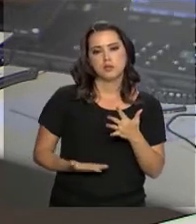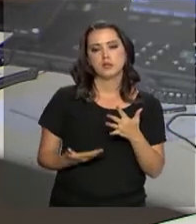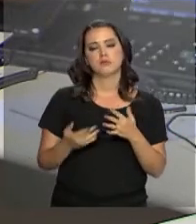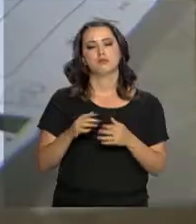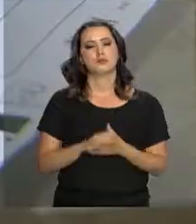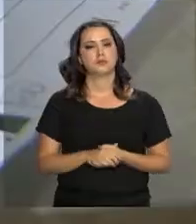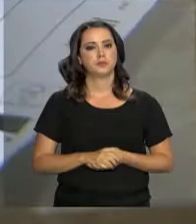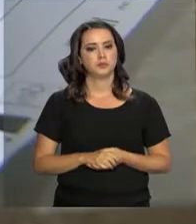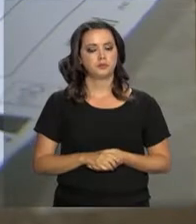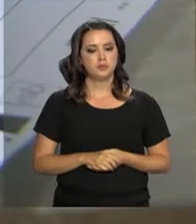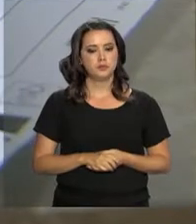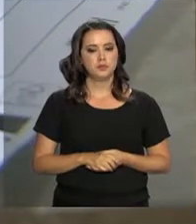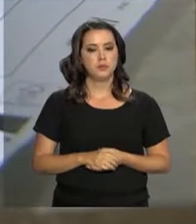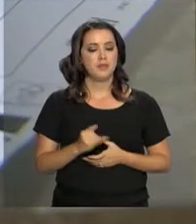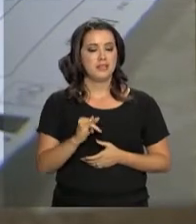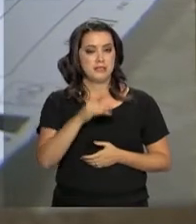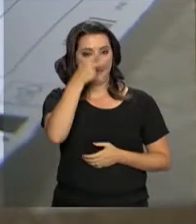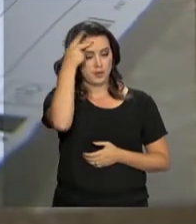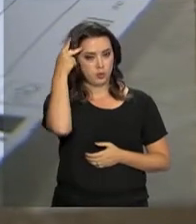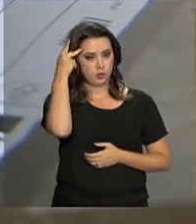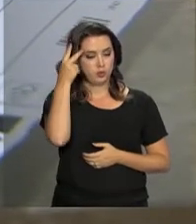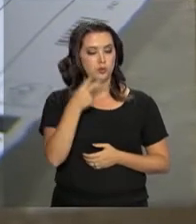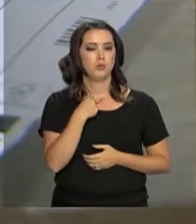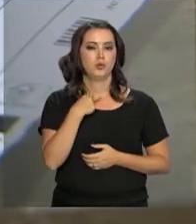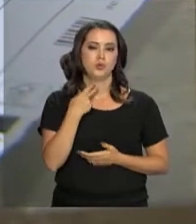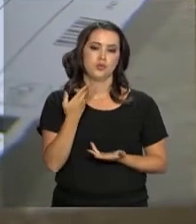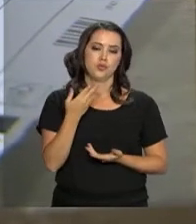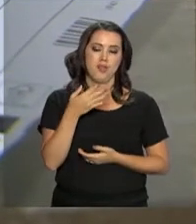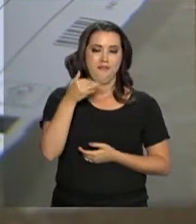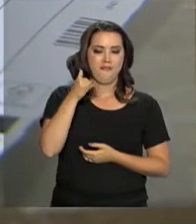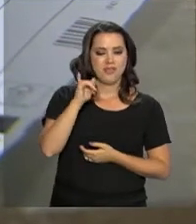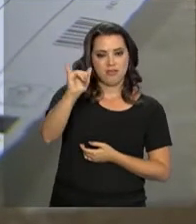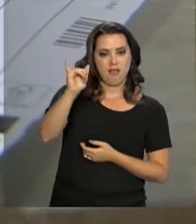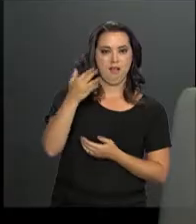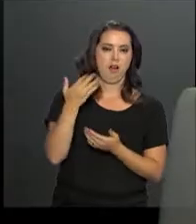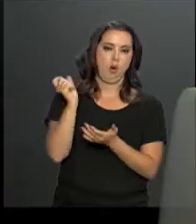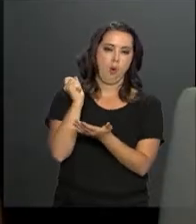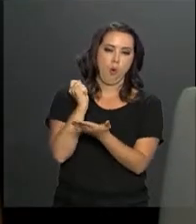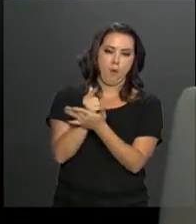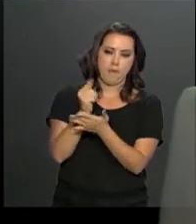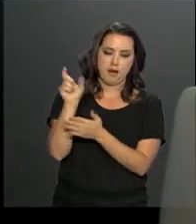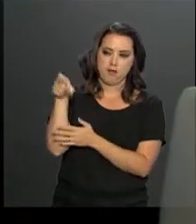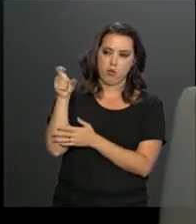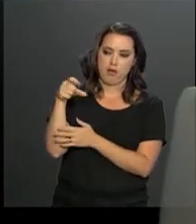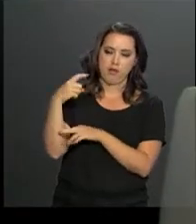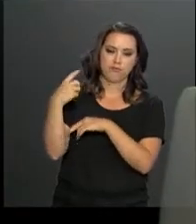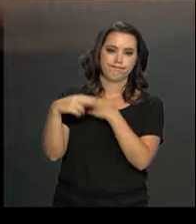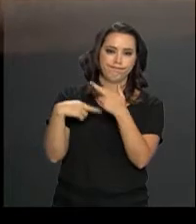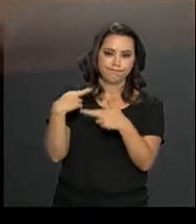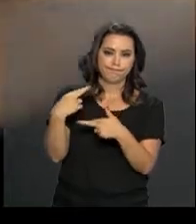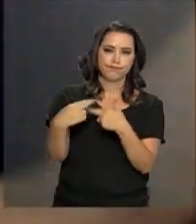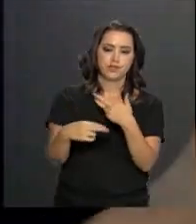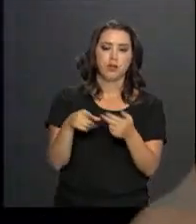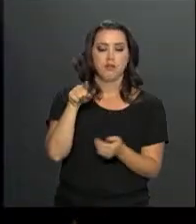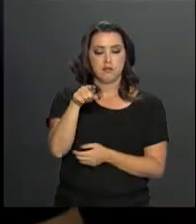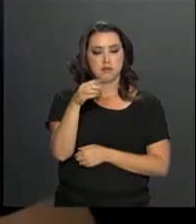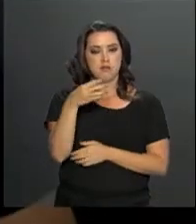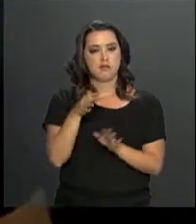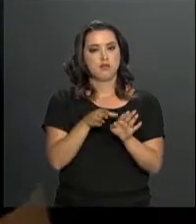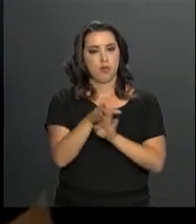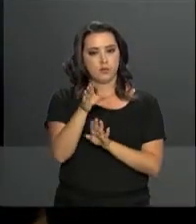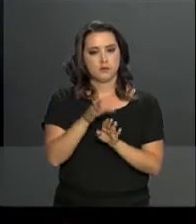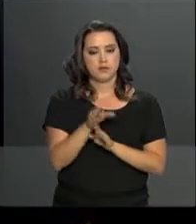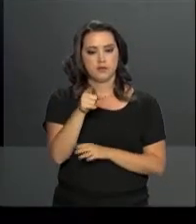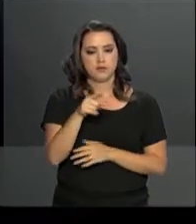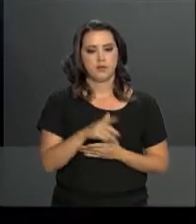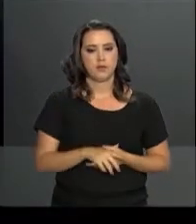parcelada e para quem não conseguiu evitar o uso do crédito rotativo o educador financeiro dá algumas dicas o cartão de